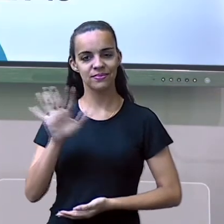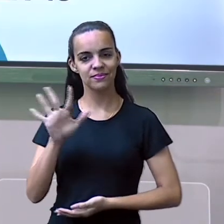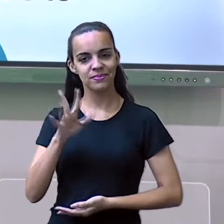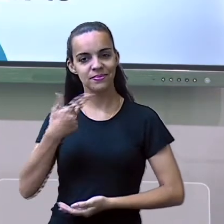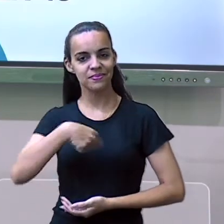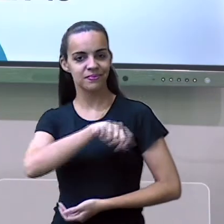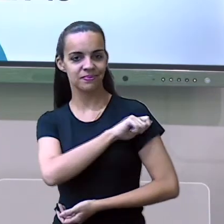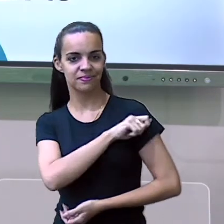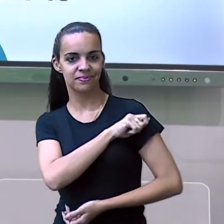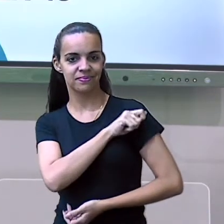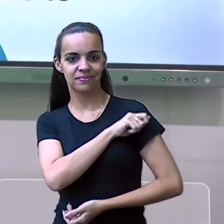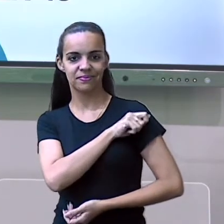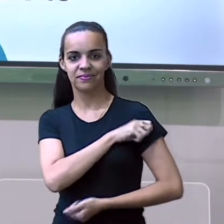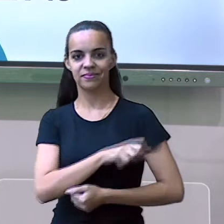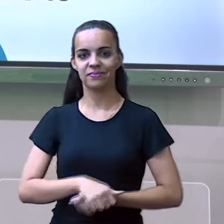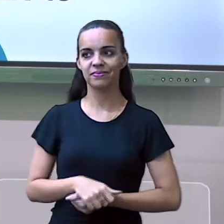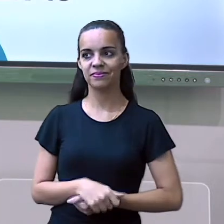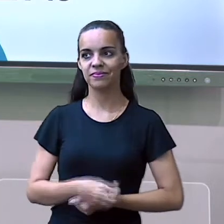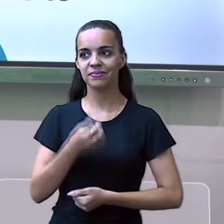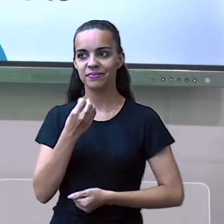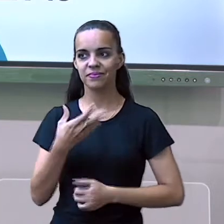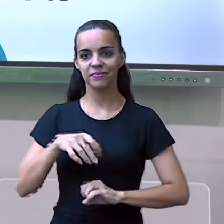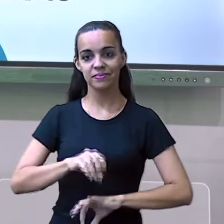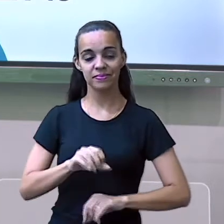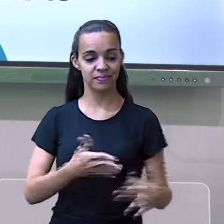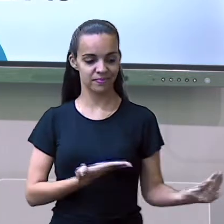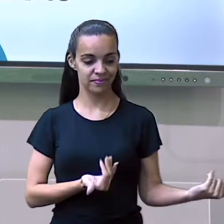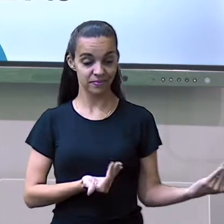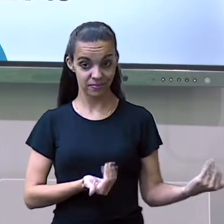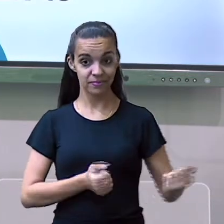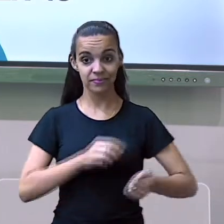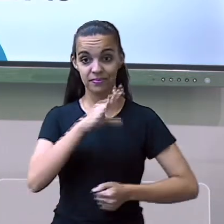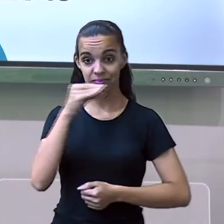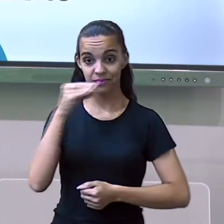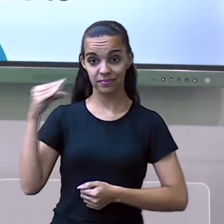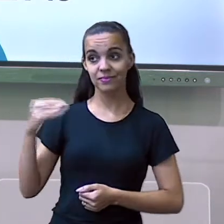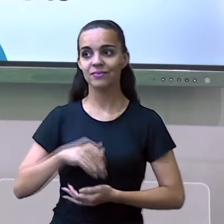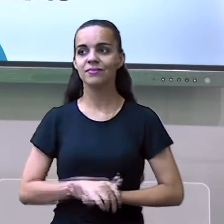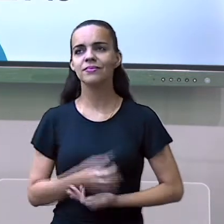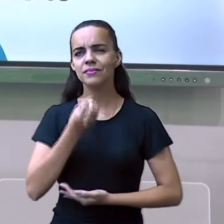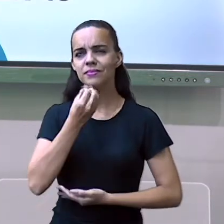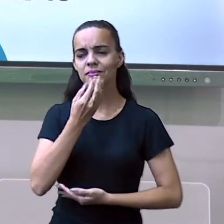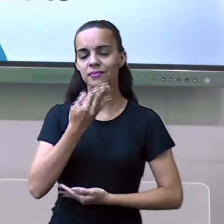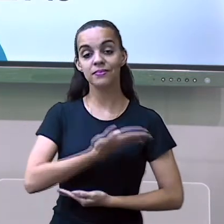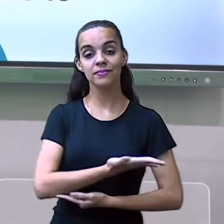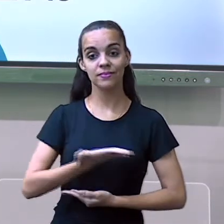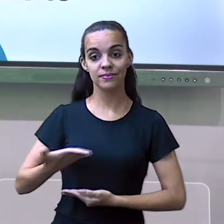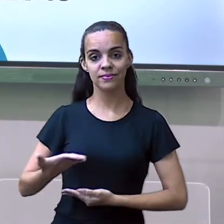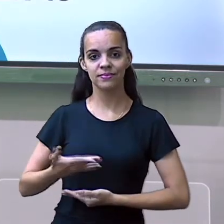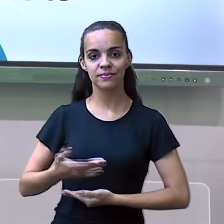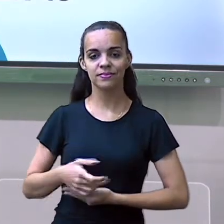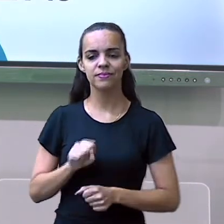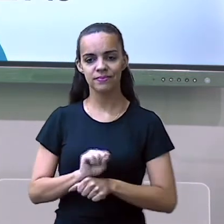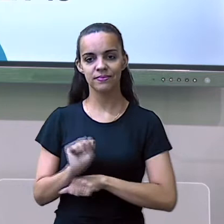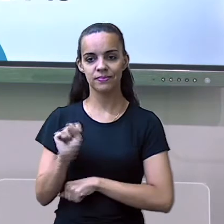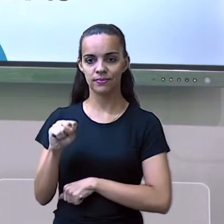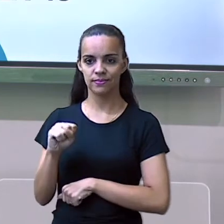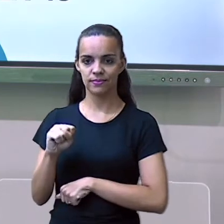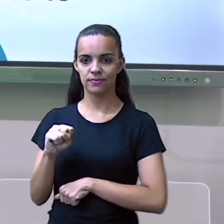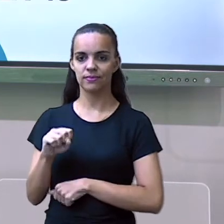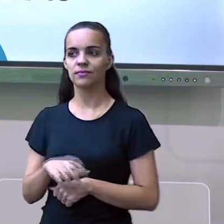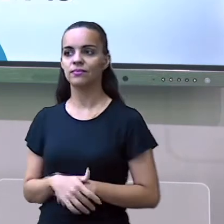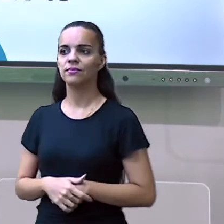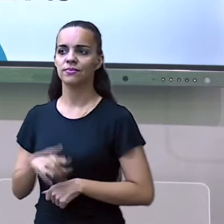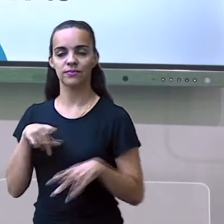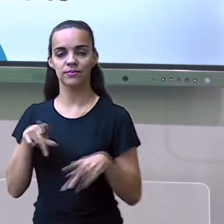queridos alunos e alunas da Educação de Jovens e Adultos. Tudo bem com vocês? Espero que